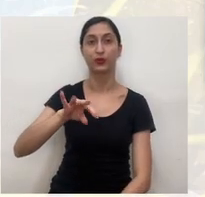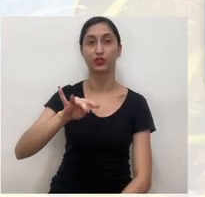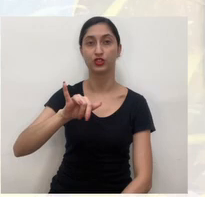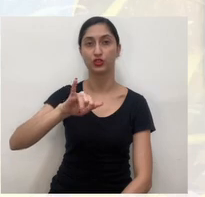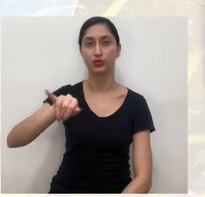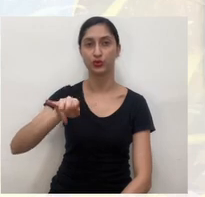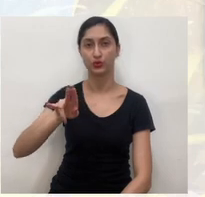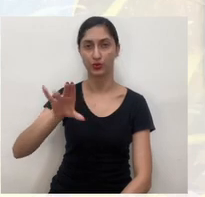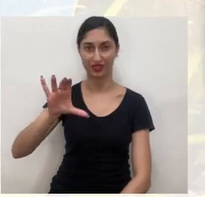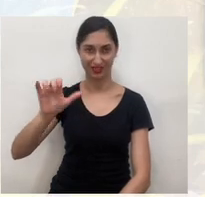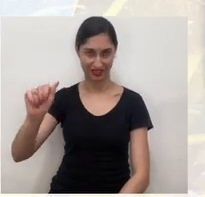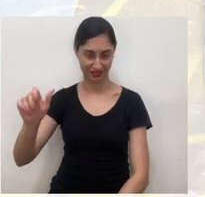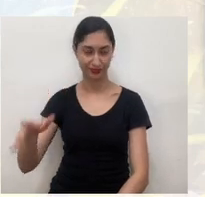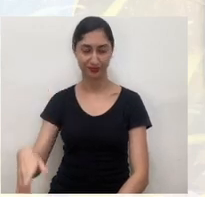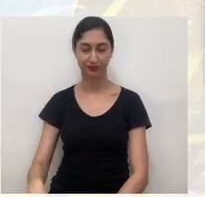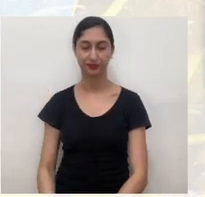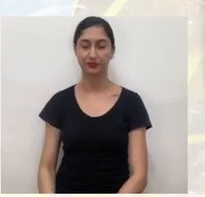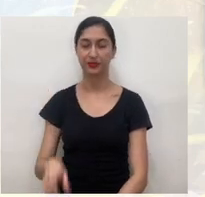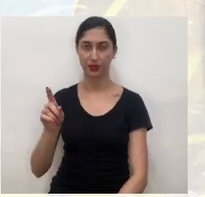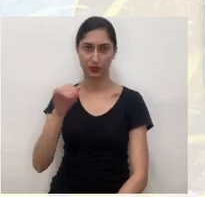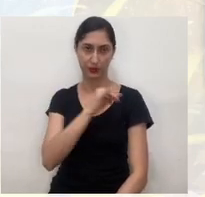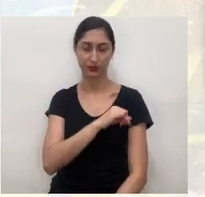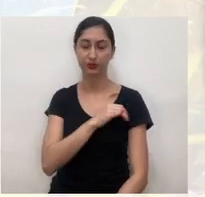proprietário nos recebeu e